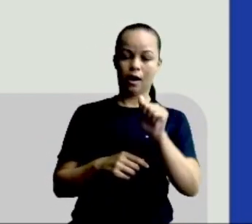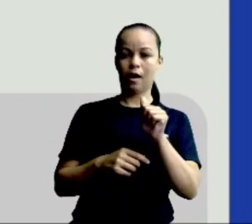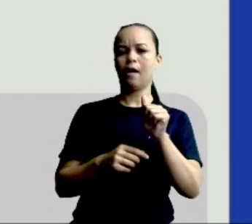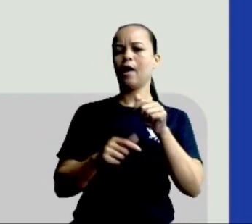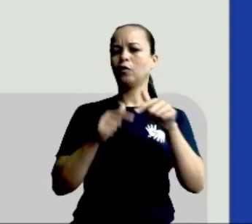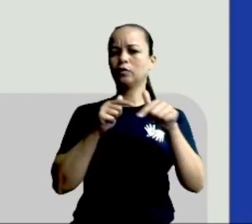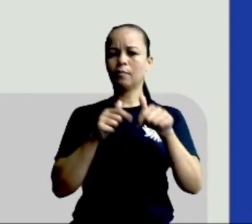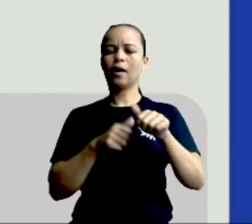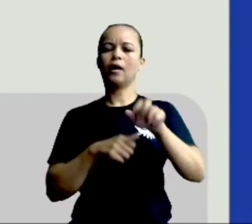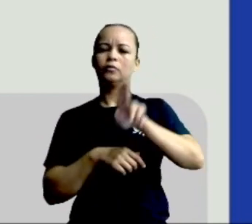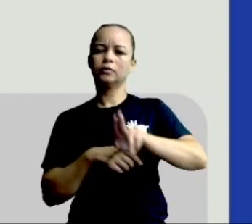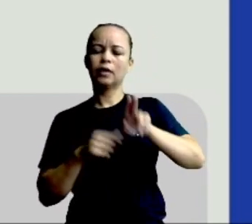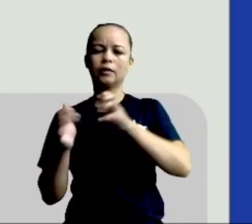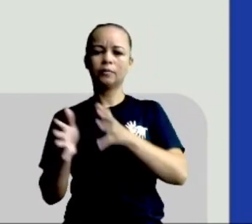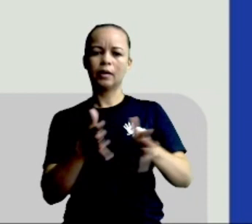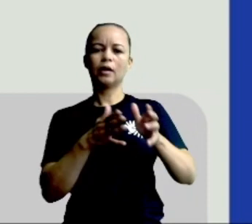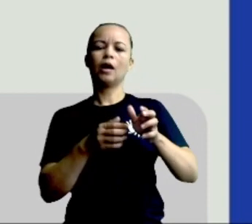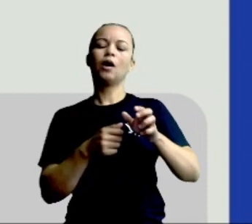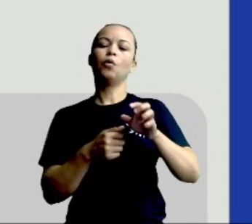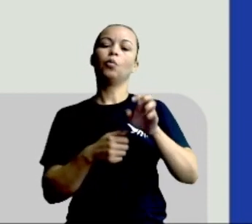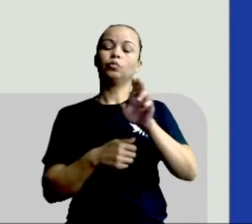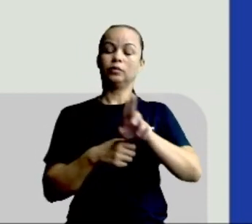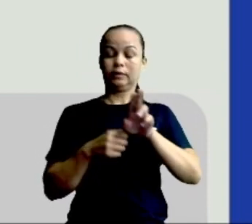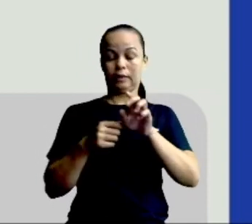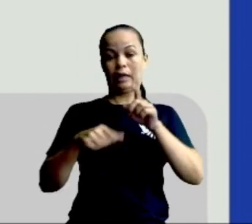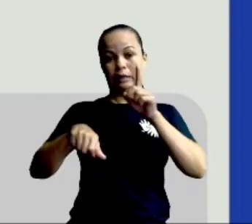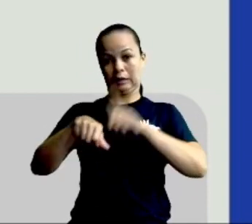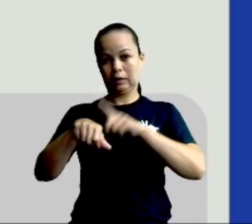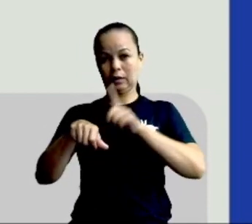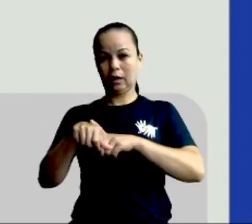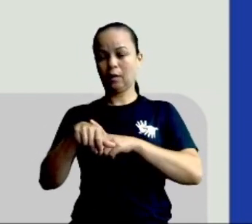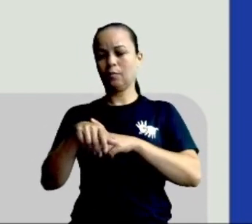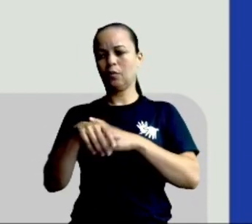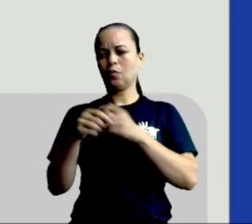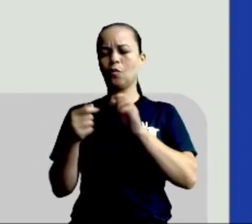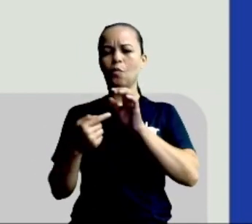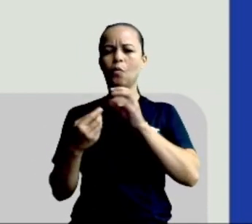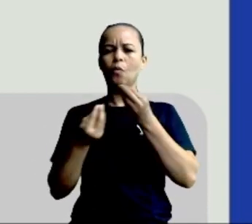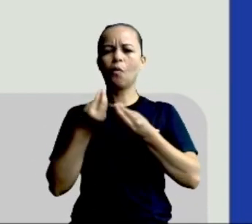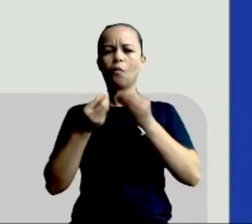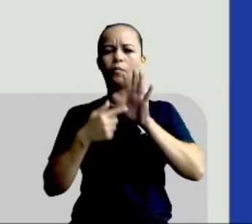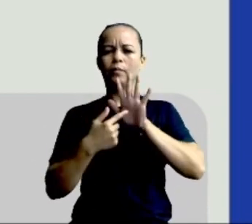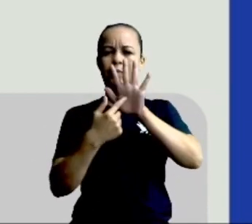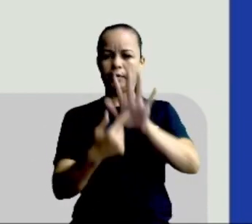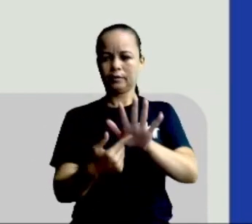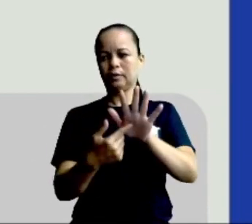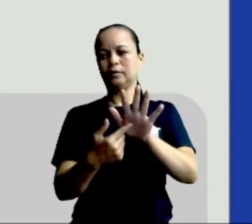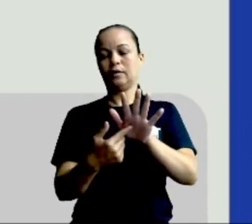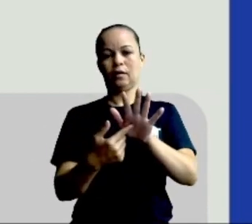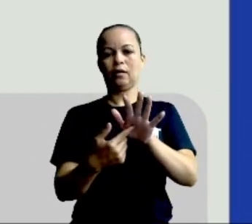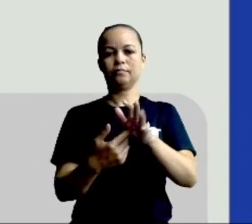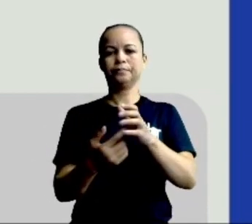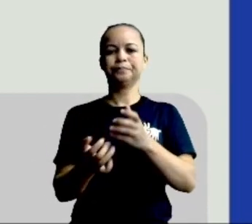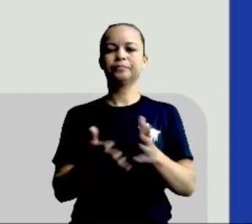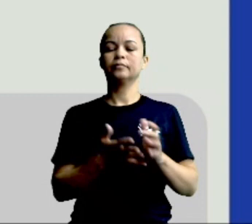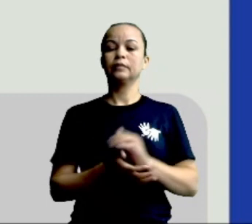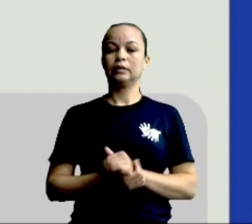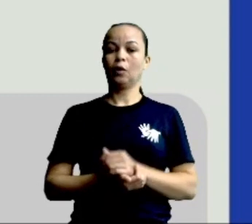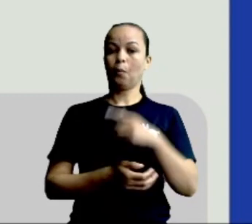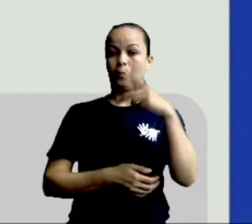é o trabalho realizado por uma unidade de tempo, como a gente representa nessa fórmula aqui, tá? Ó,